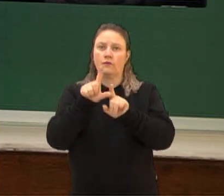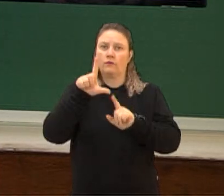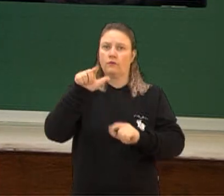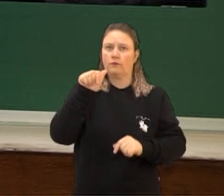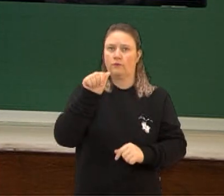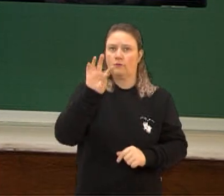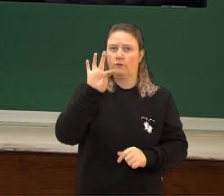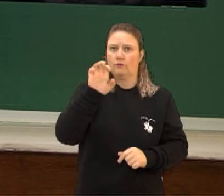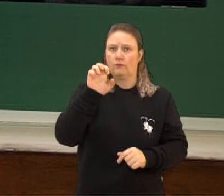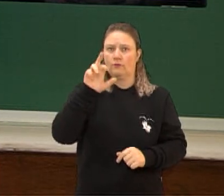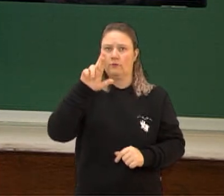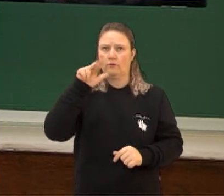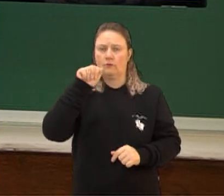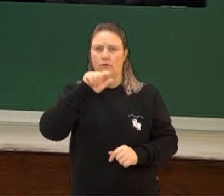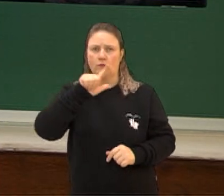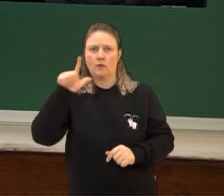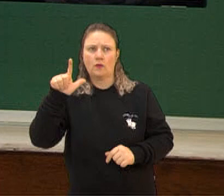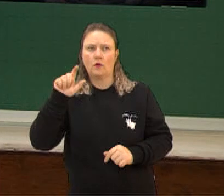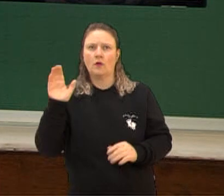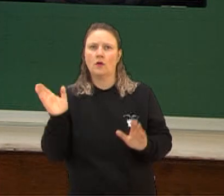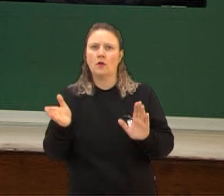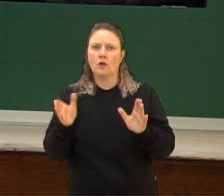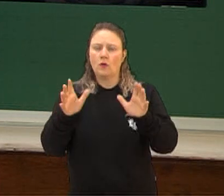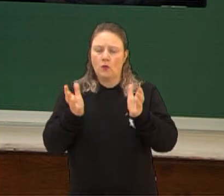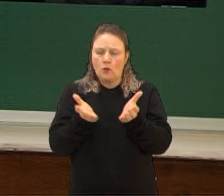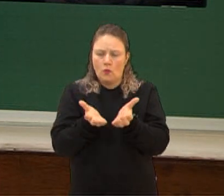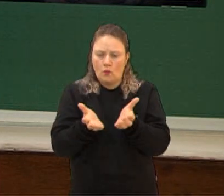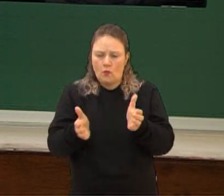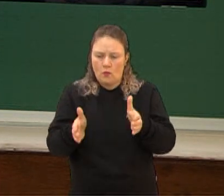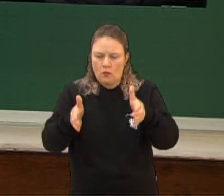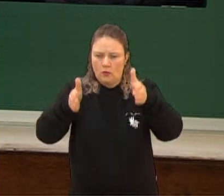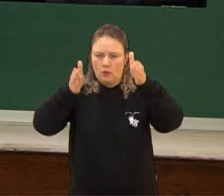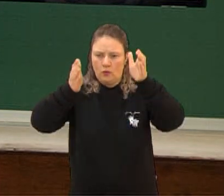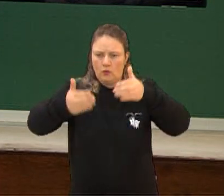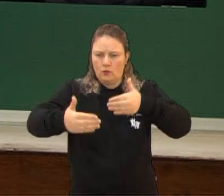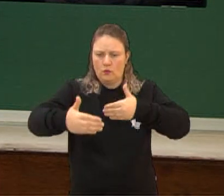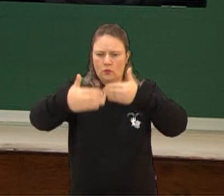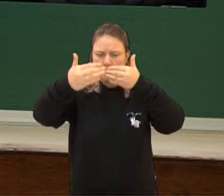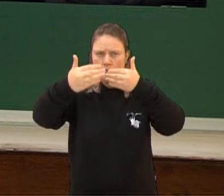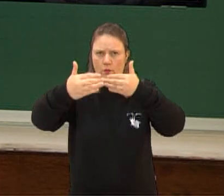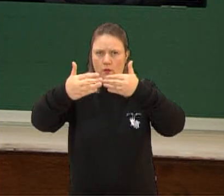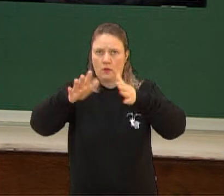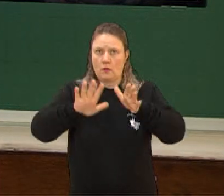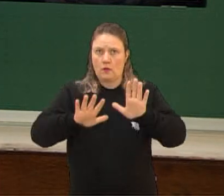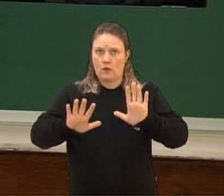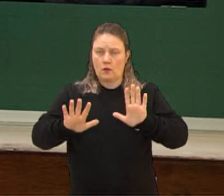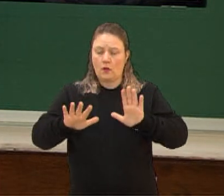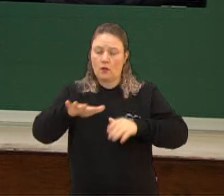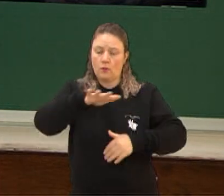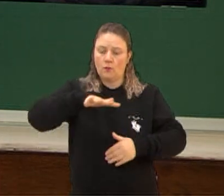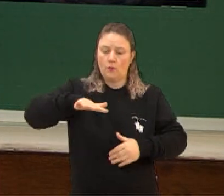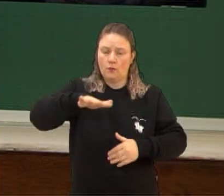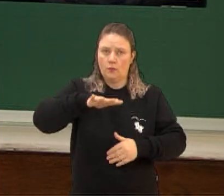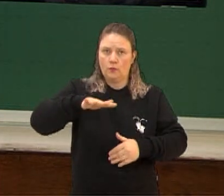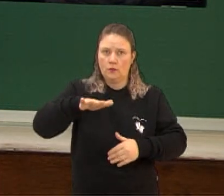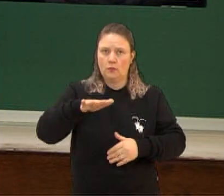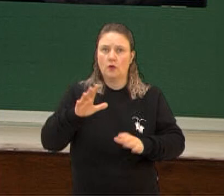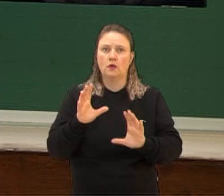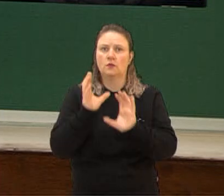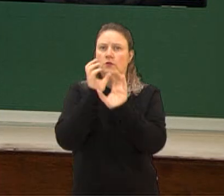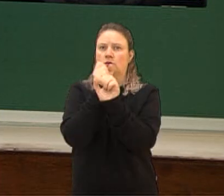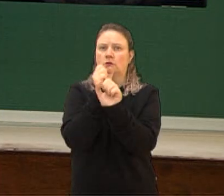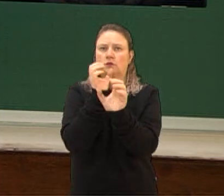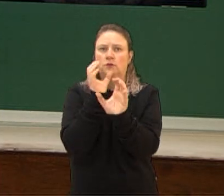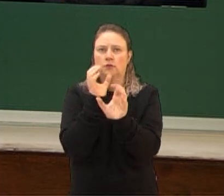da superfície lateral. Superfície é as faces. A área dela forma a área lateral. Superfície total